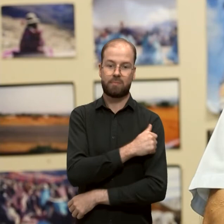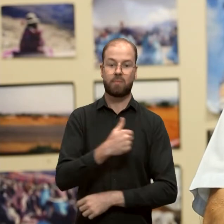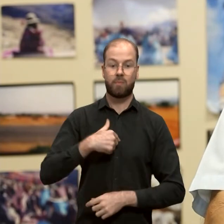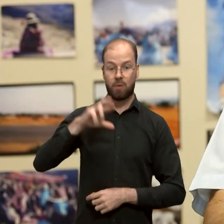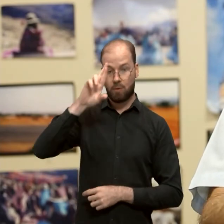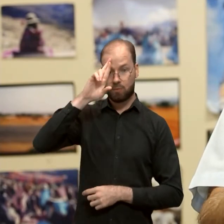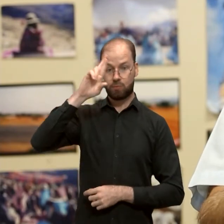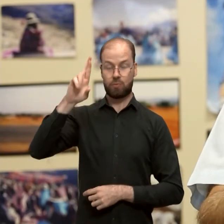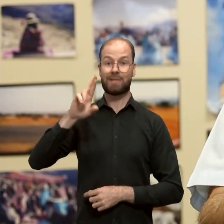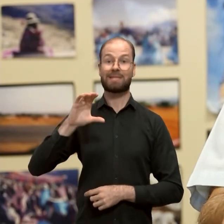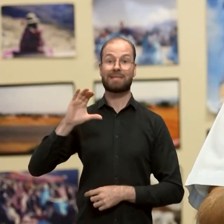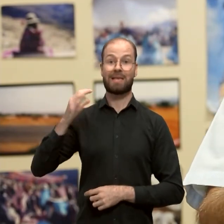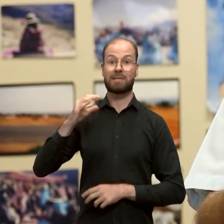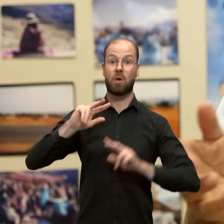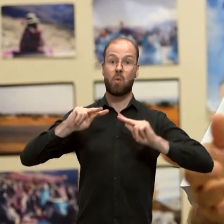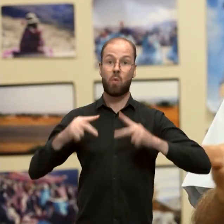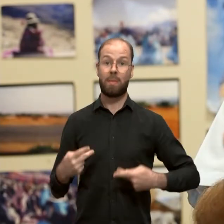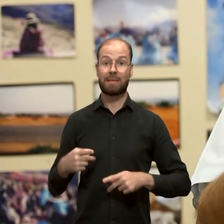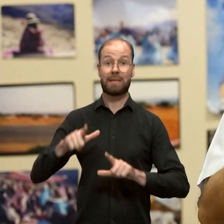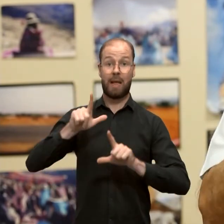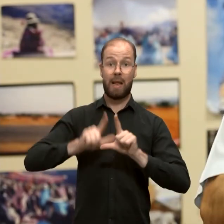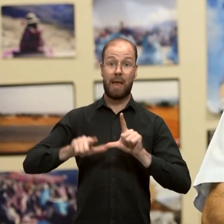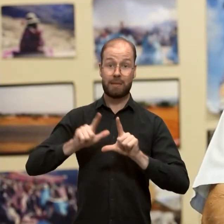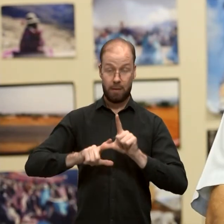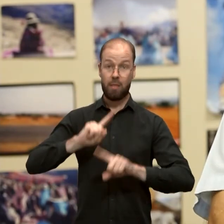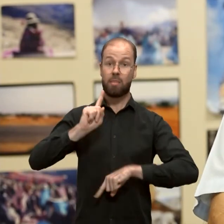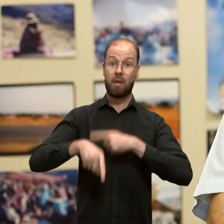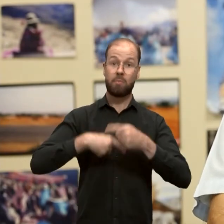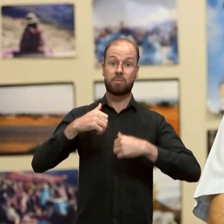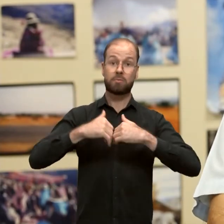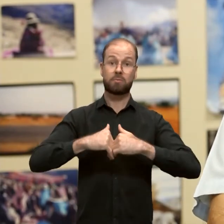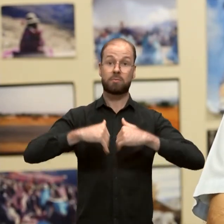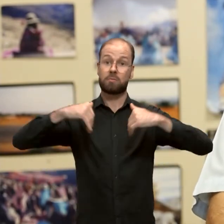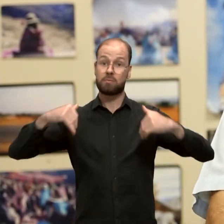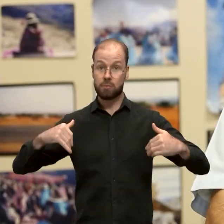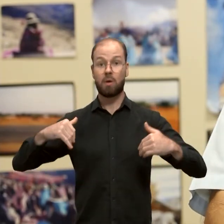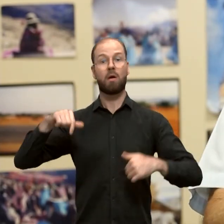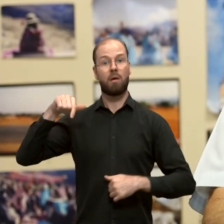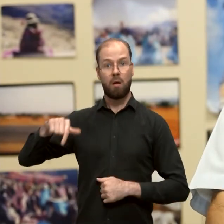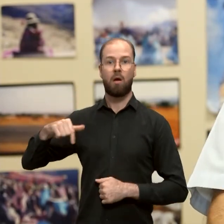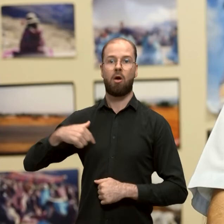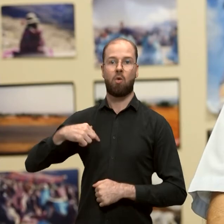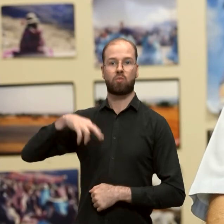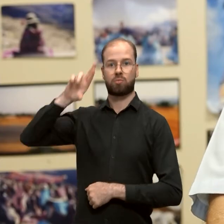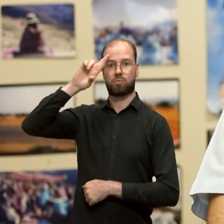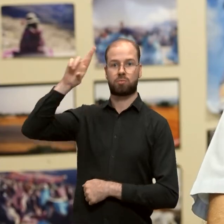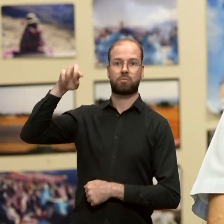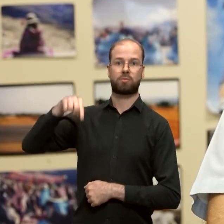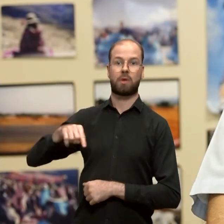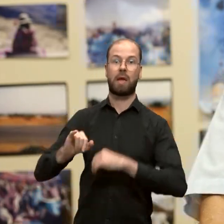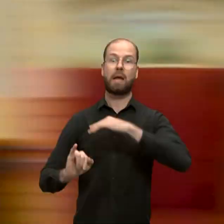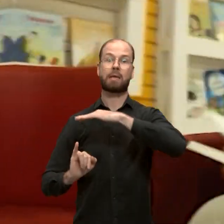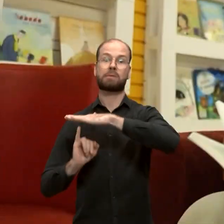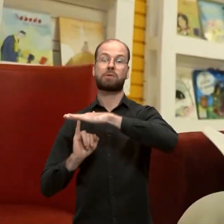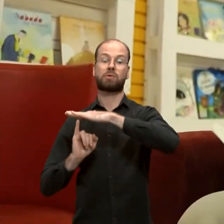Humanas e Letras, e depois que na divisão eu fiquei como diretor do Instituto de